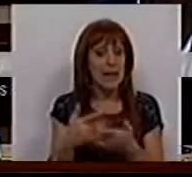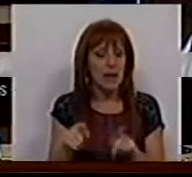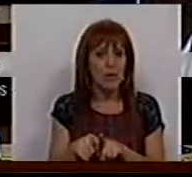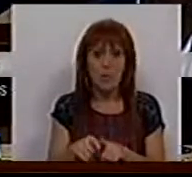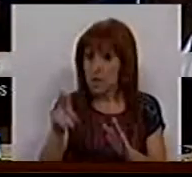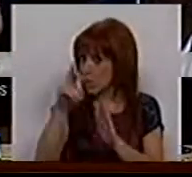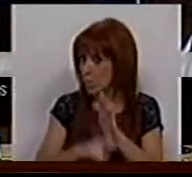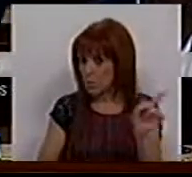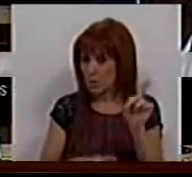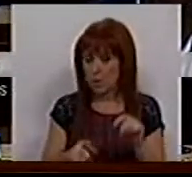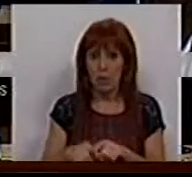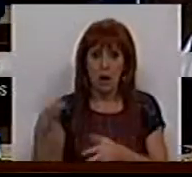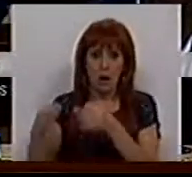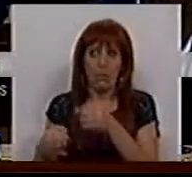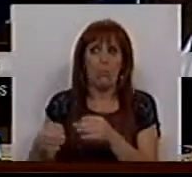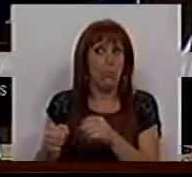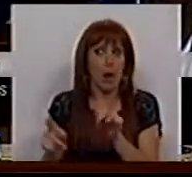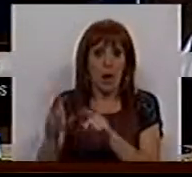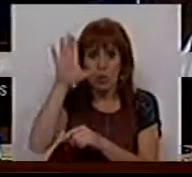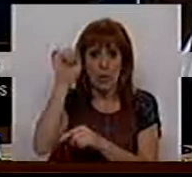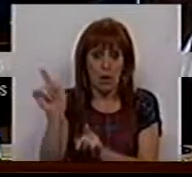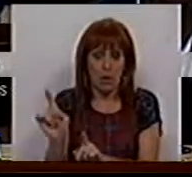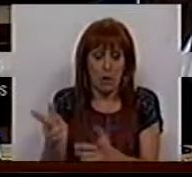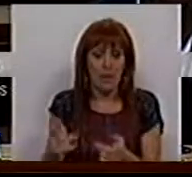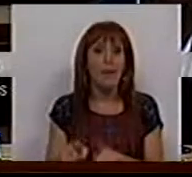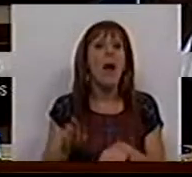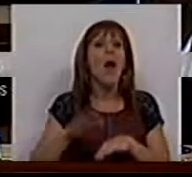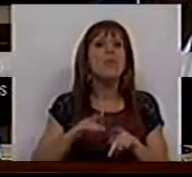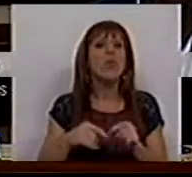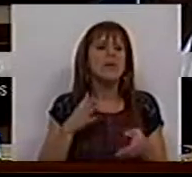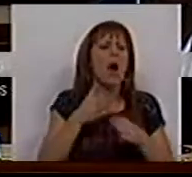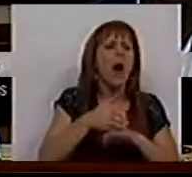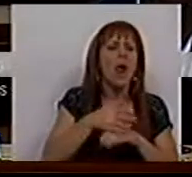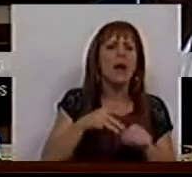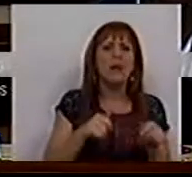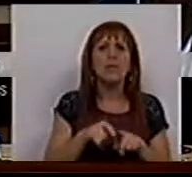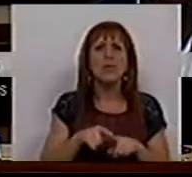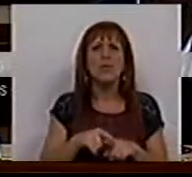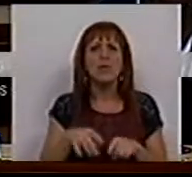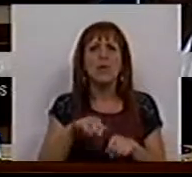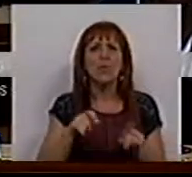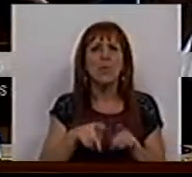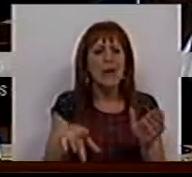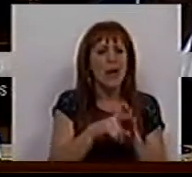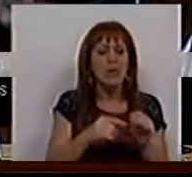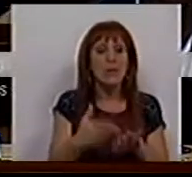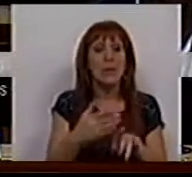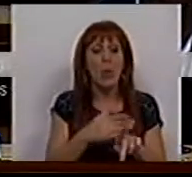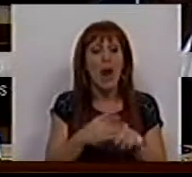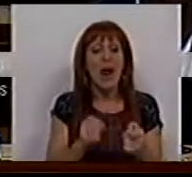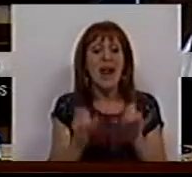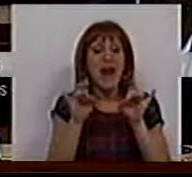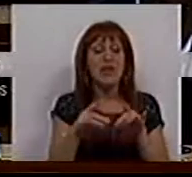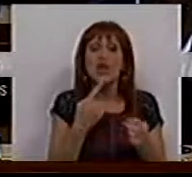ela, nem o regulador, quanto mais a máquina do Estado, seja pelas intervenções que temos que fazer no campo legislativo a montante para